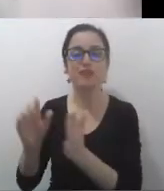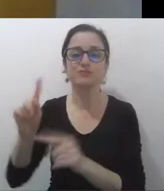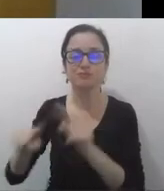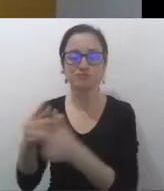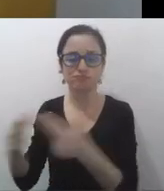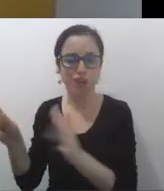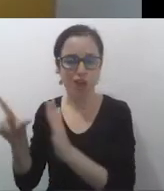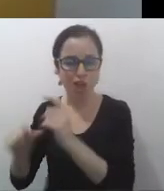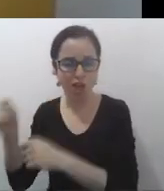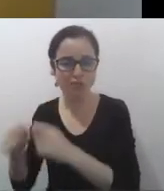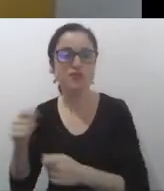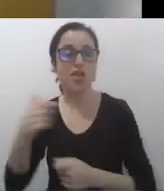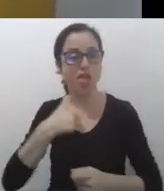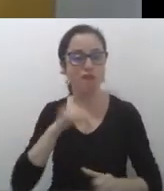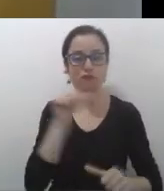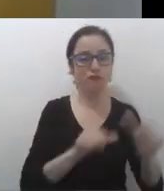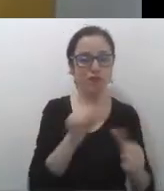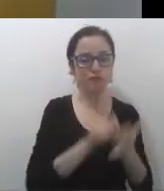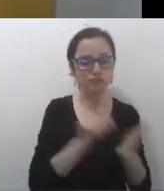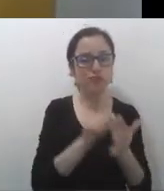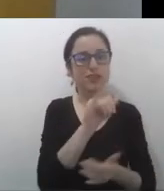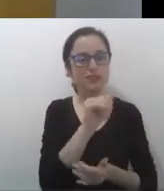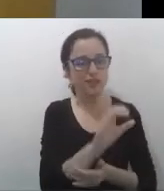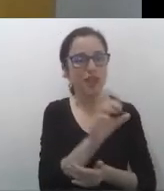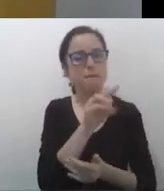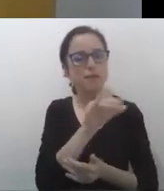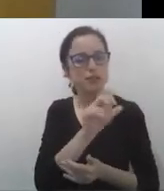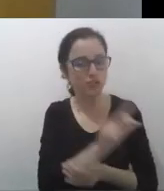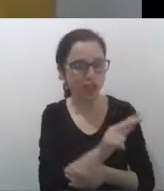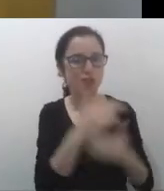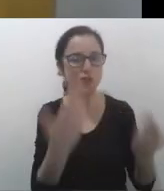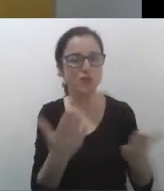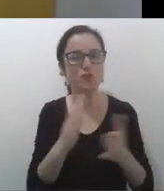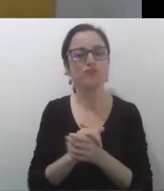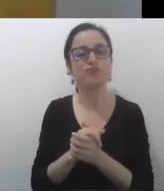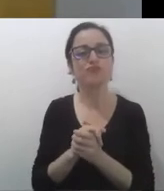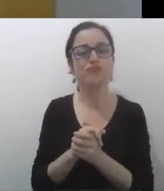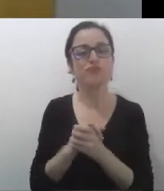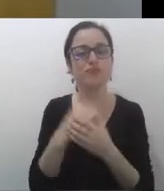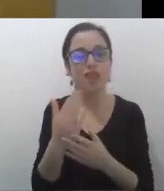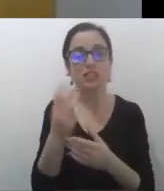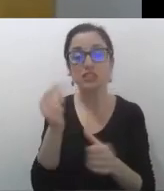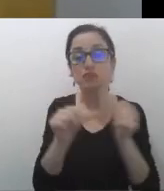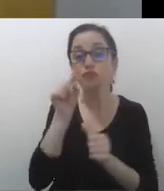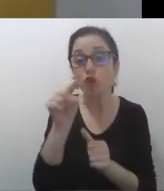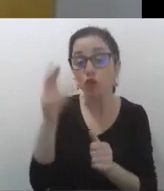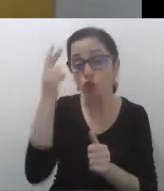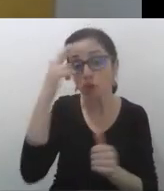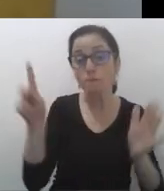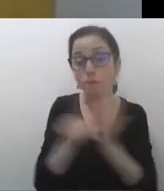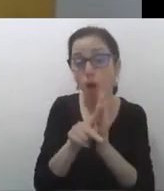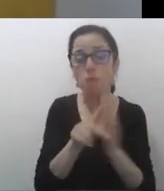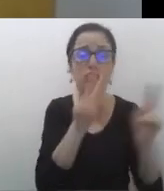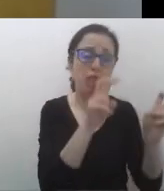virou autora da Mobilini, eu virei autora do IAC, do Michel Arnoux, meio que é como se você